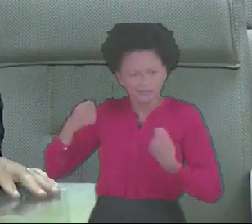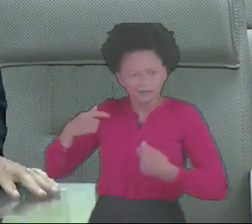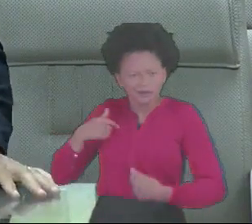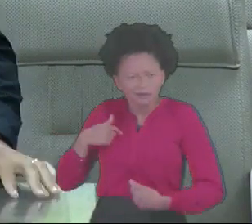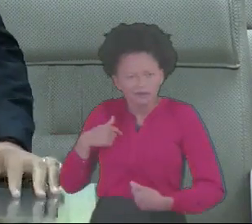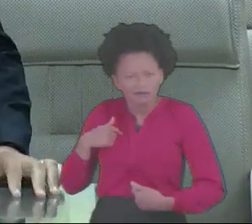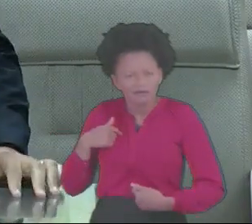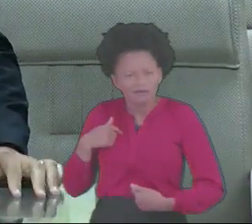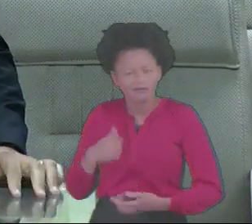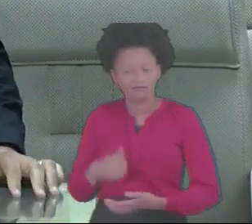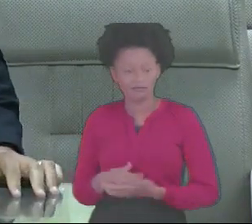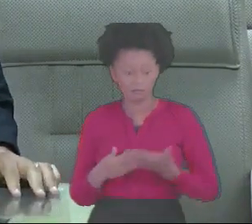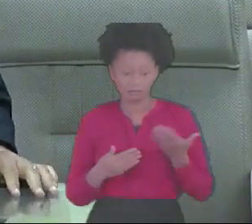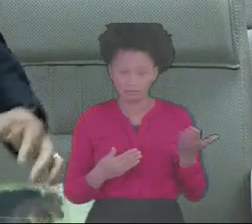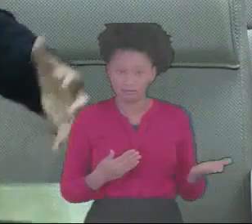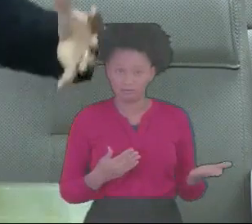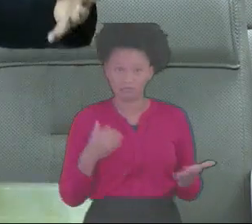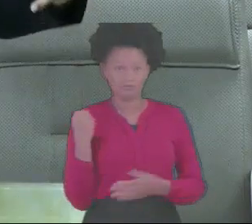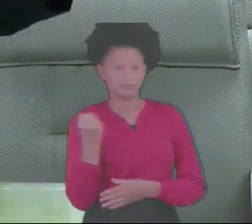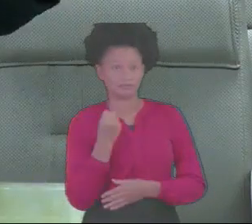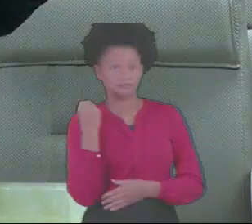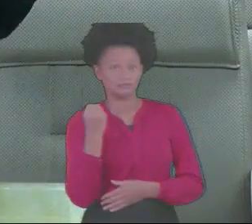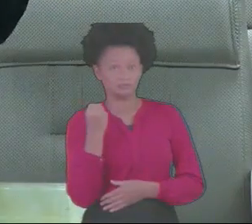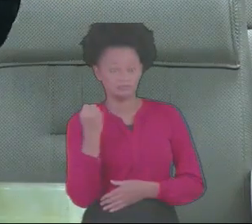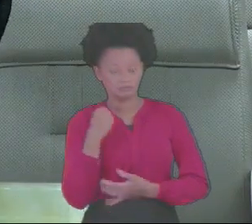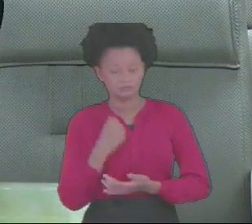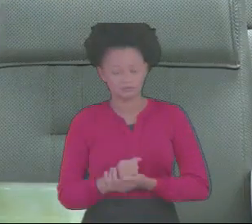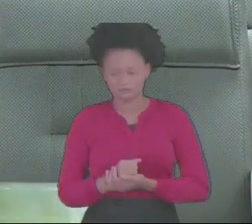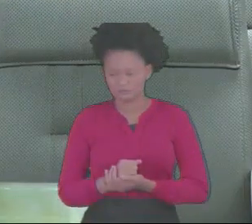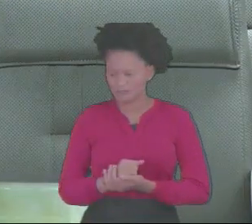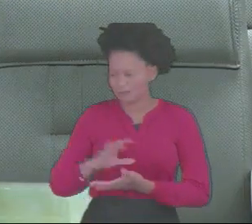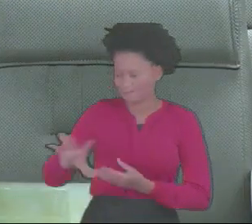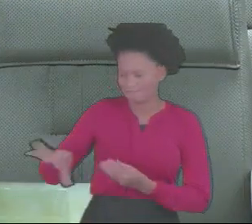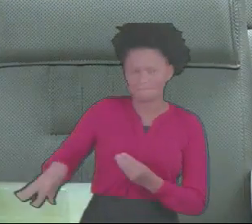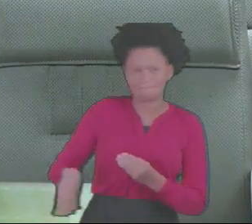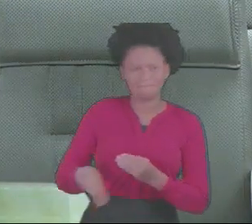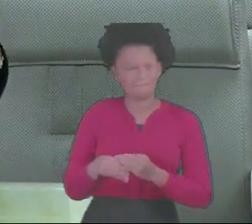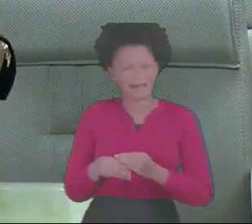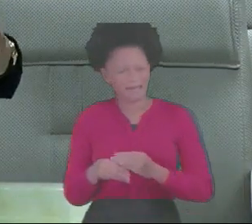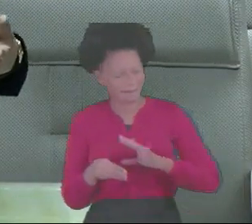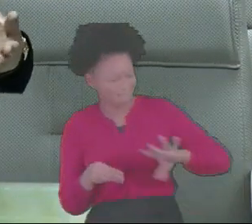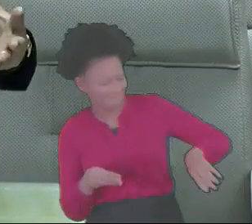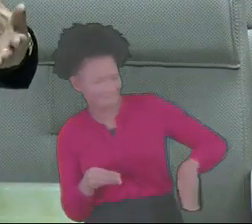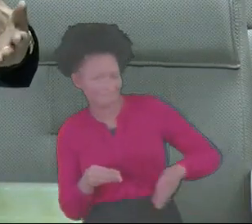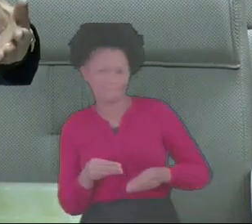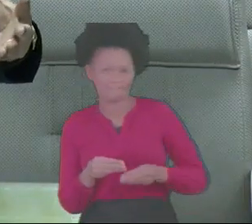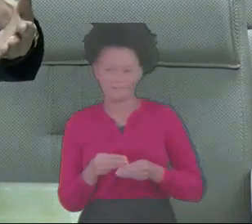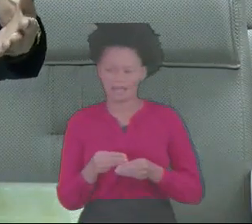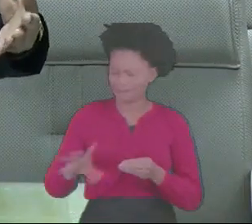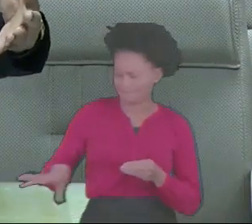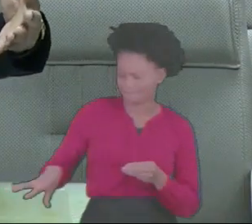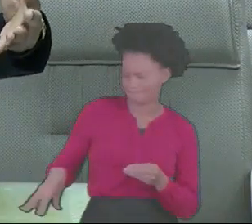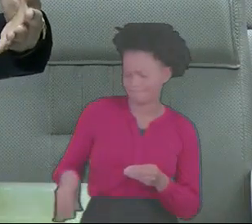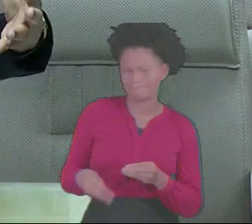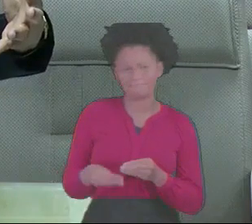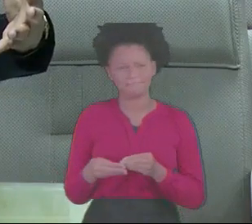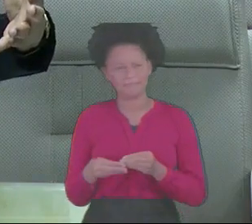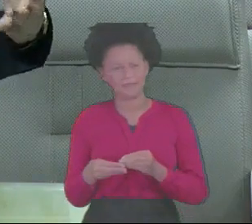o e Saul e lhe agrada no seu reinado mulheres